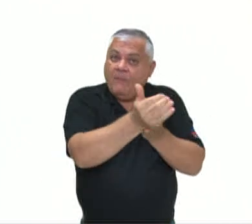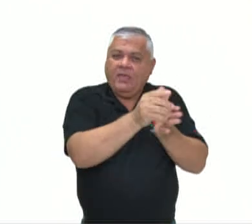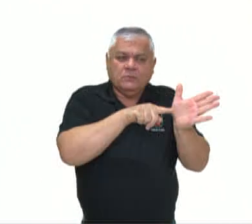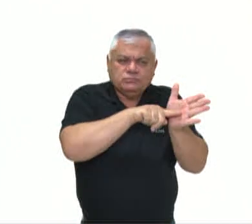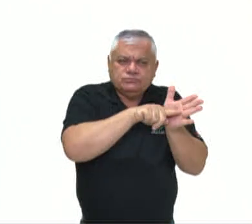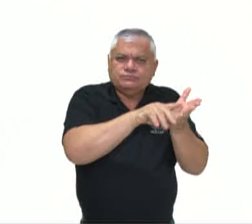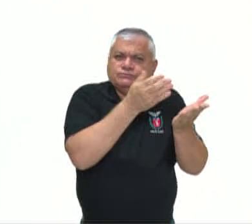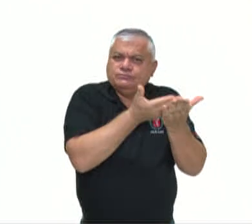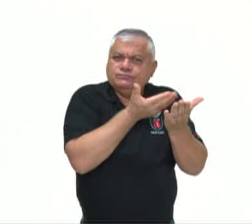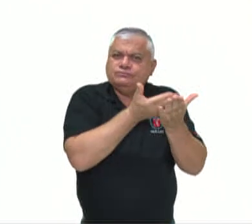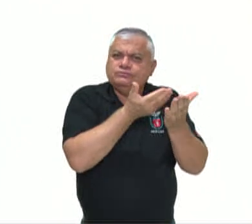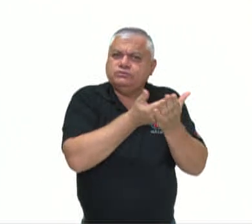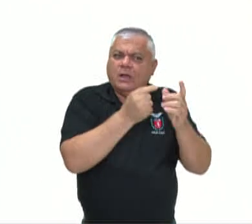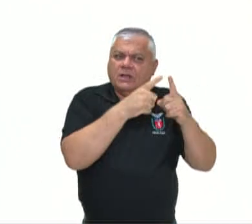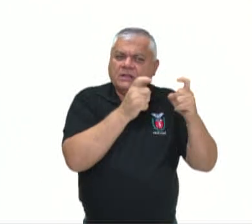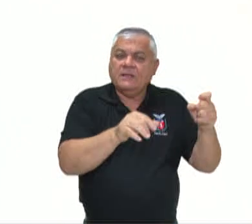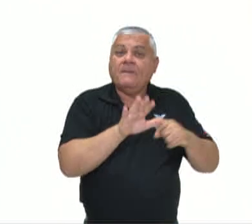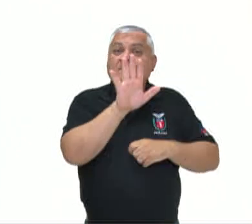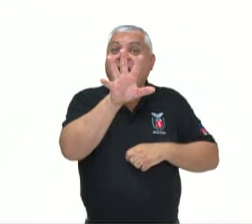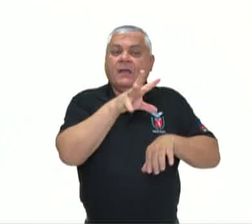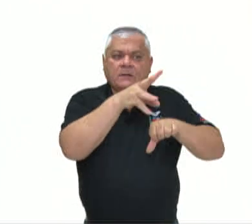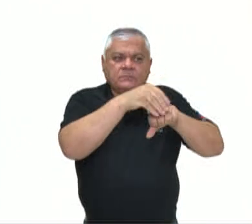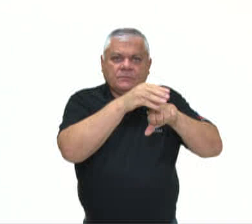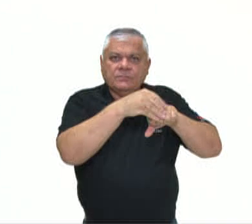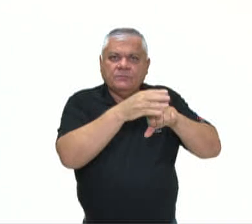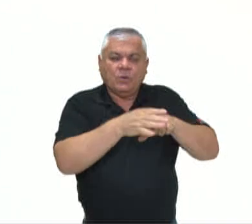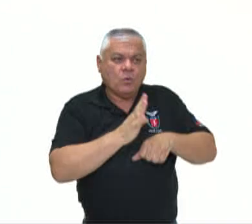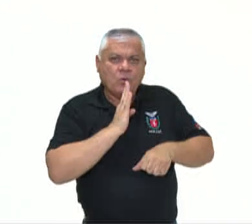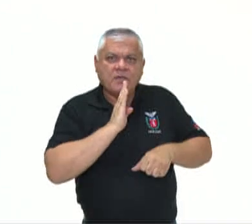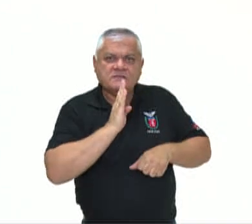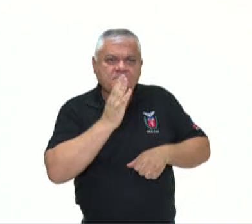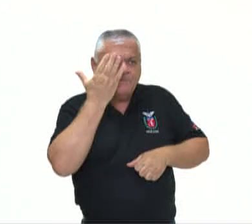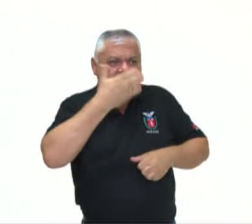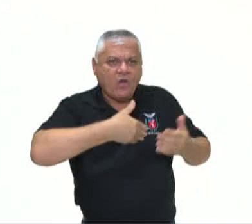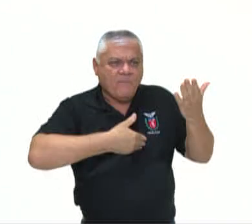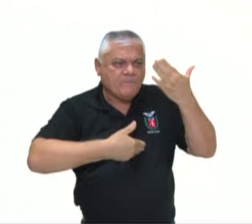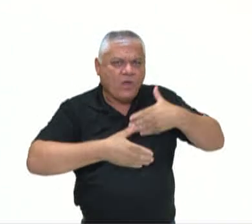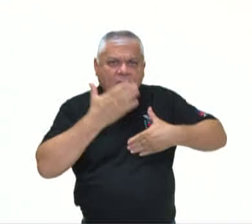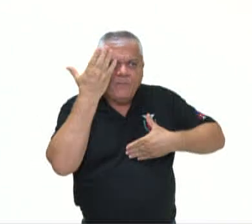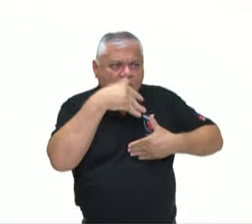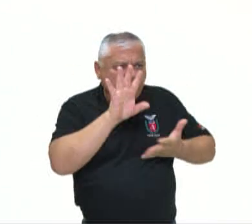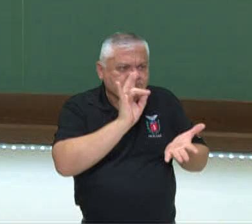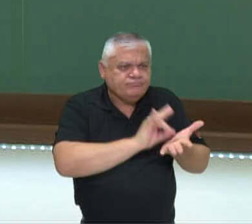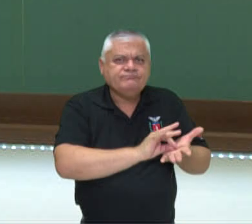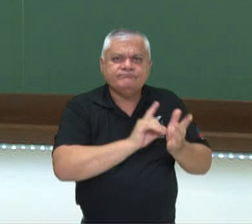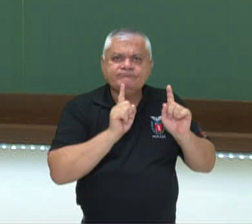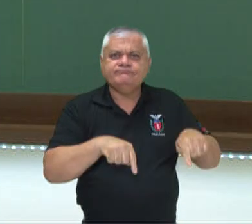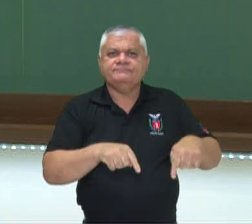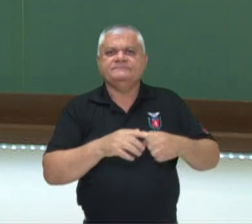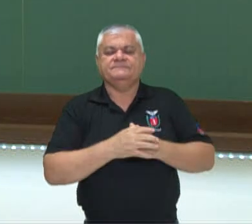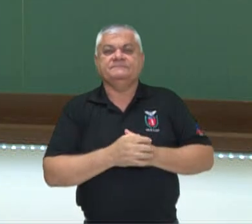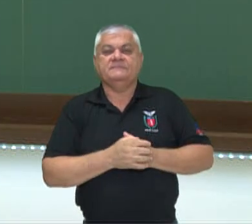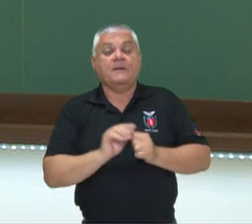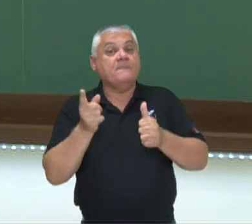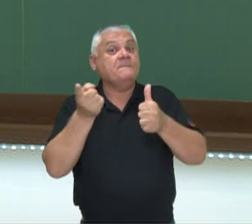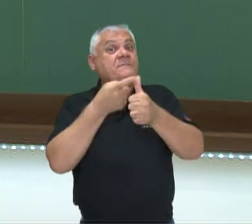O conhecimento começa com a constatação dos fatos. Então, primeiro eu